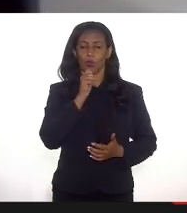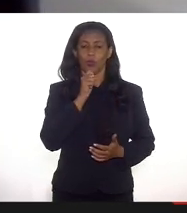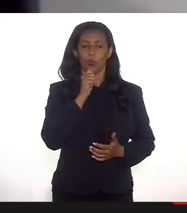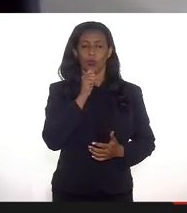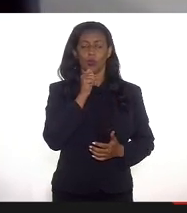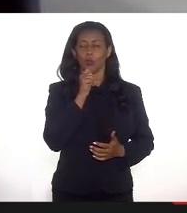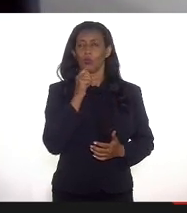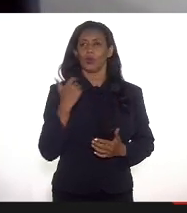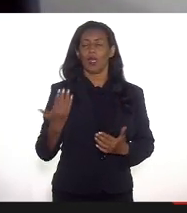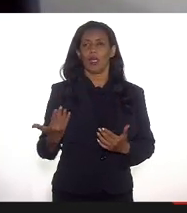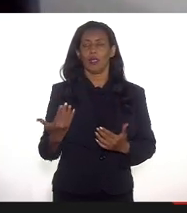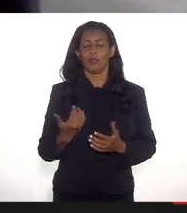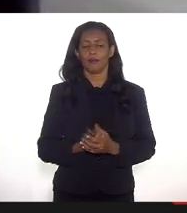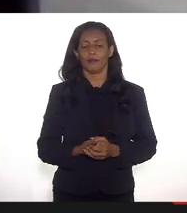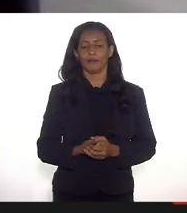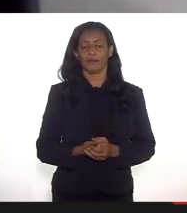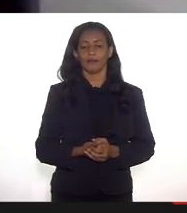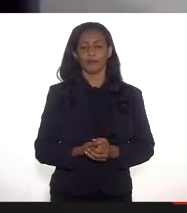com